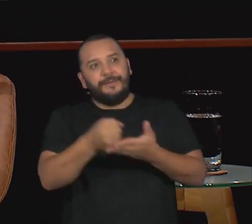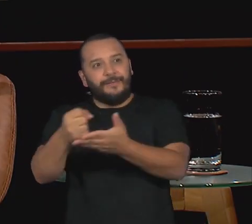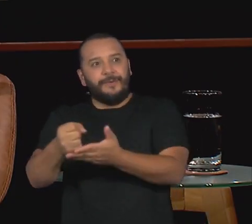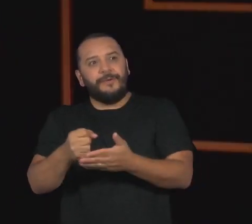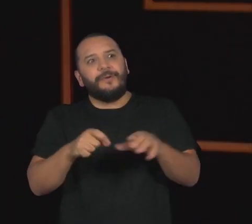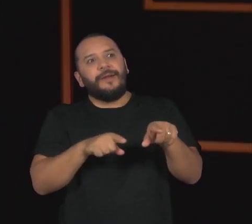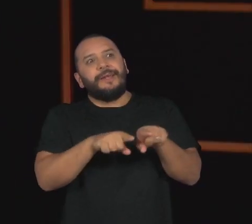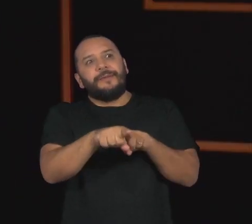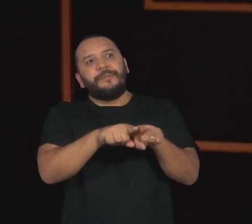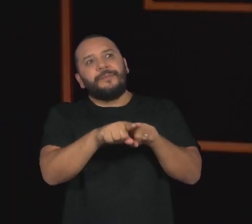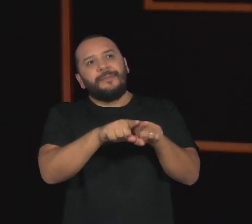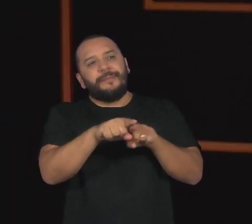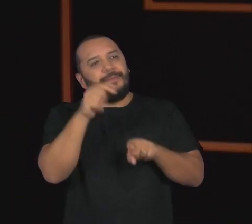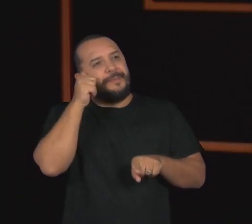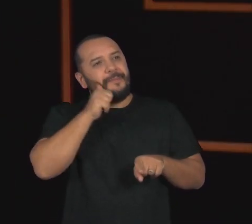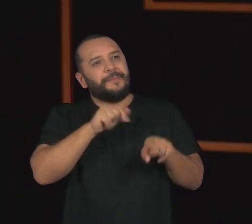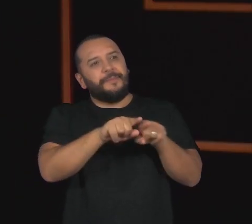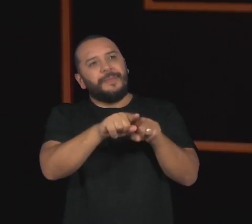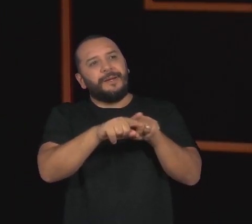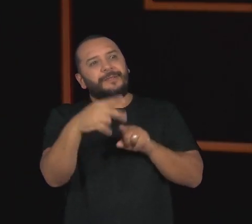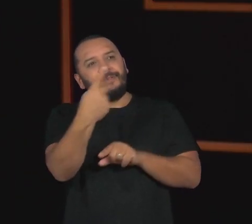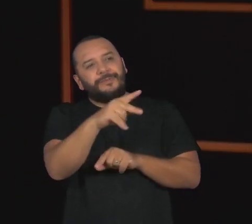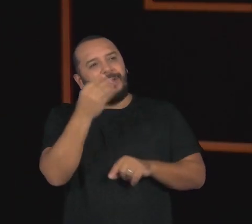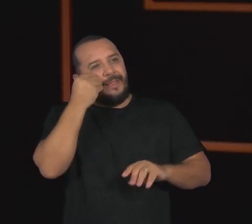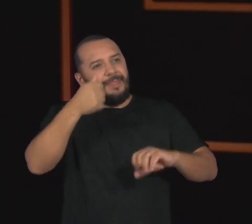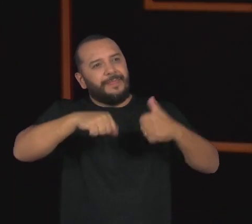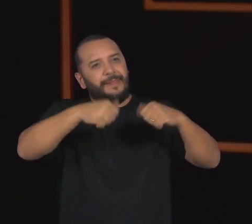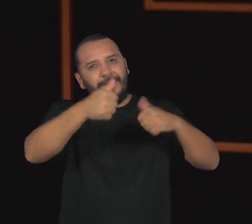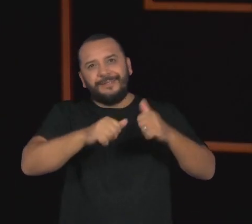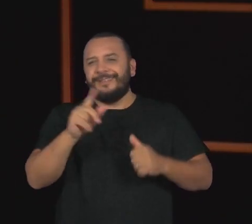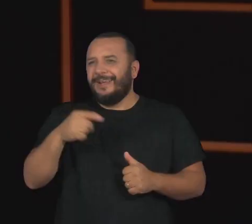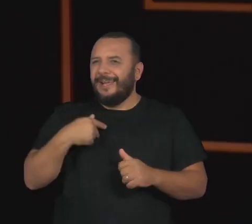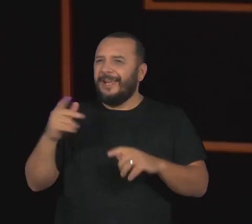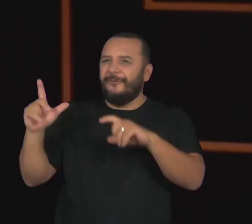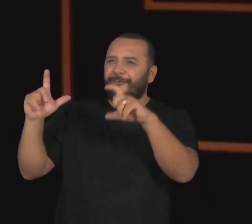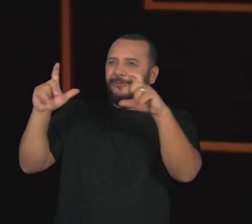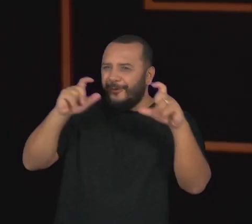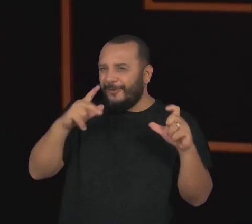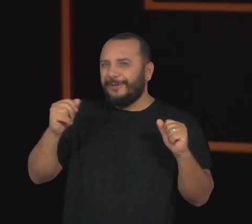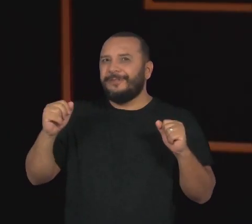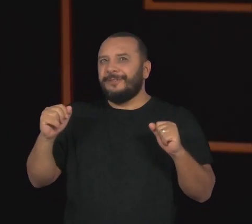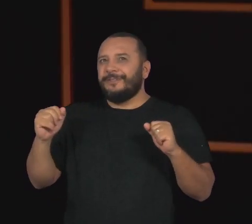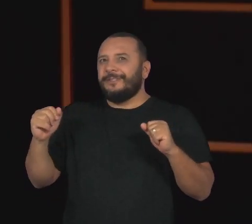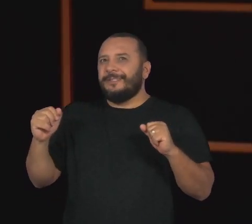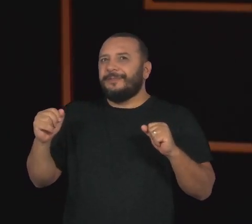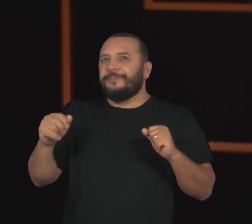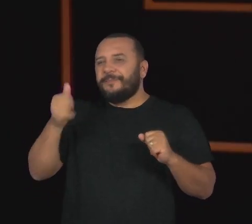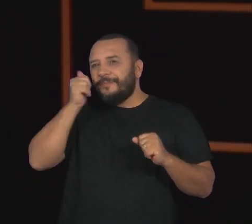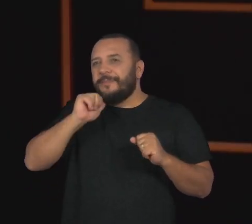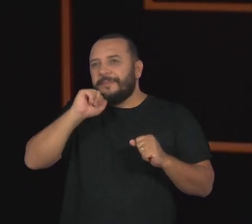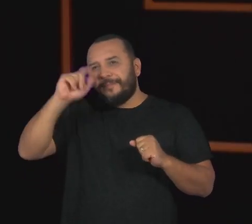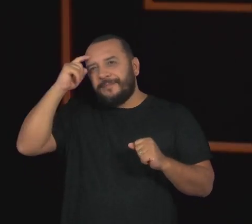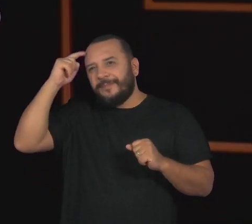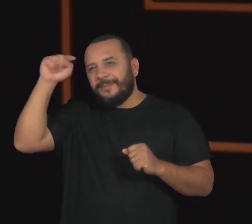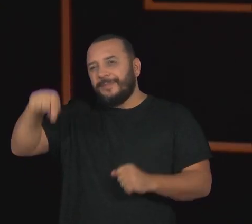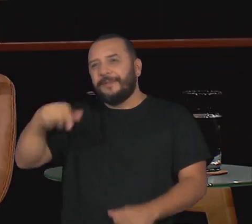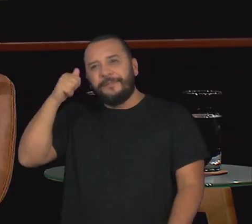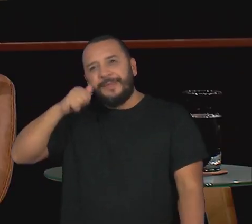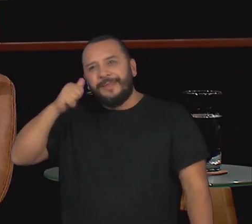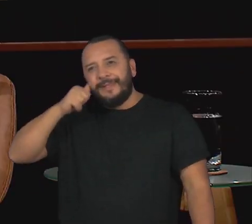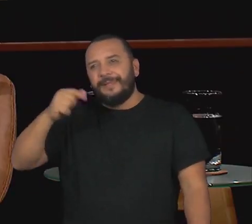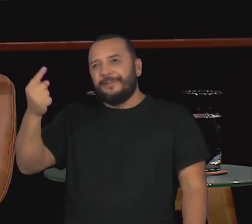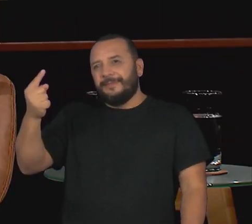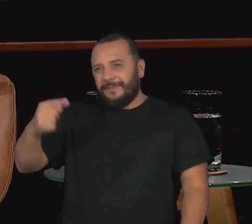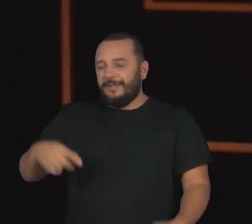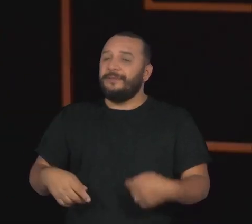o teste. Eu acho que essa coisa de fazer book, fazer fotos, às vezes a mãe pensa primeiro nas meninas e tal, e